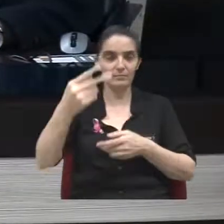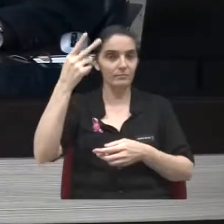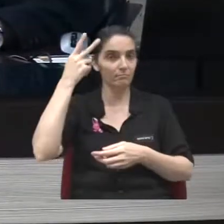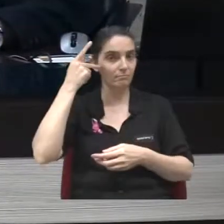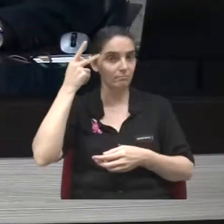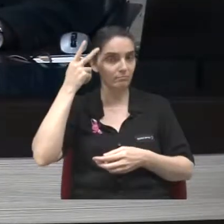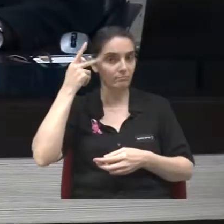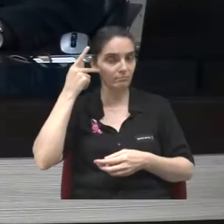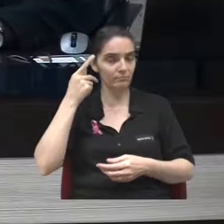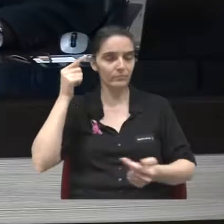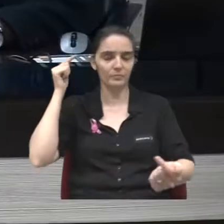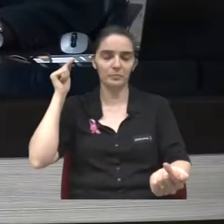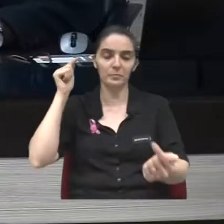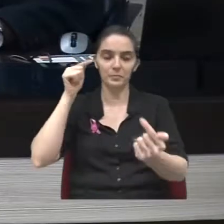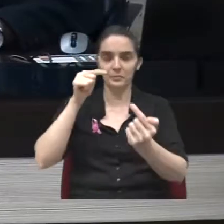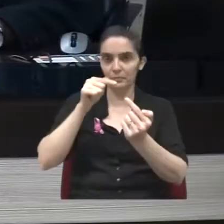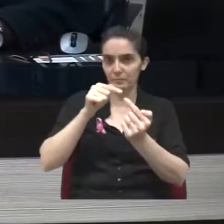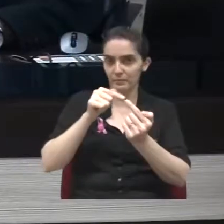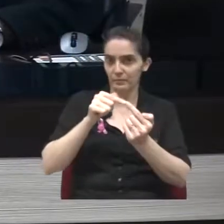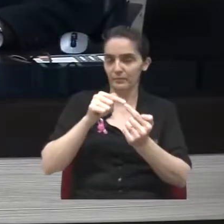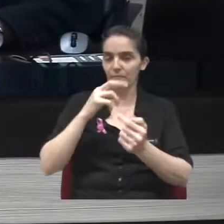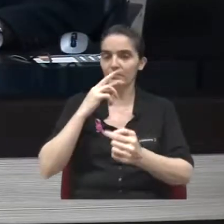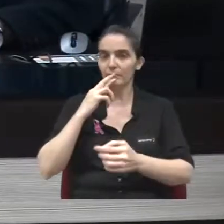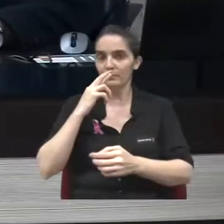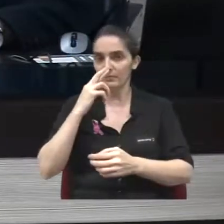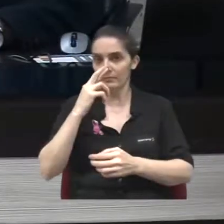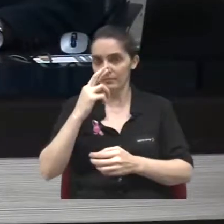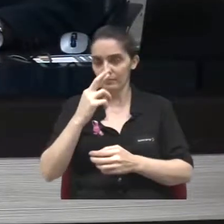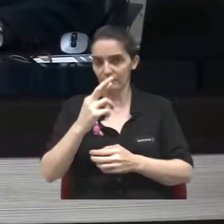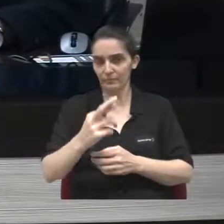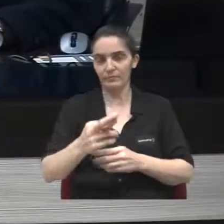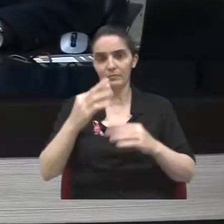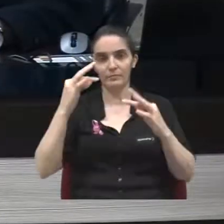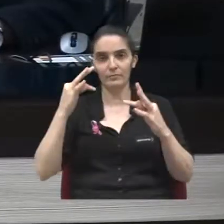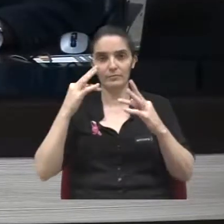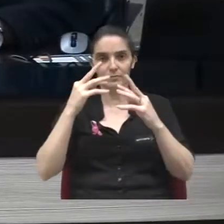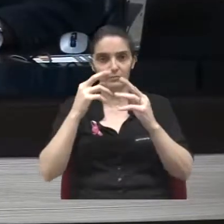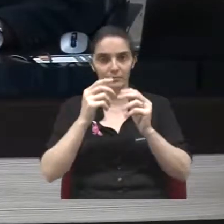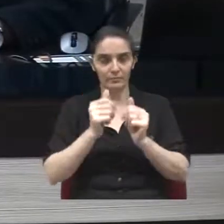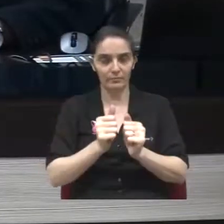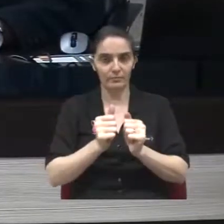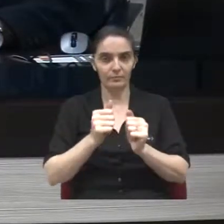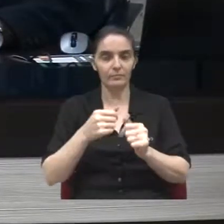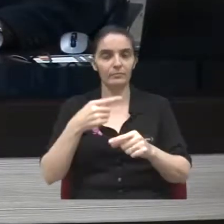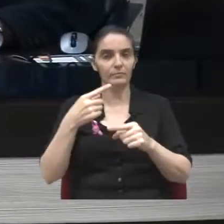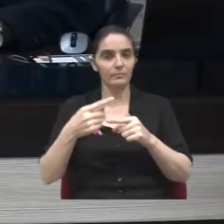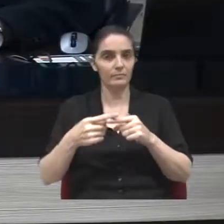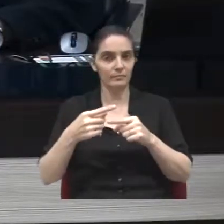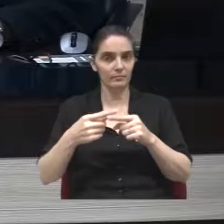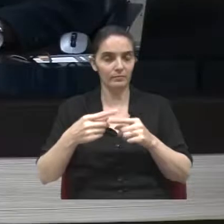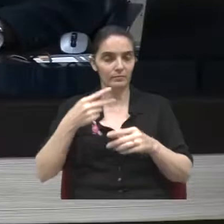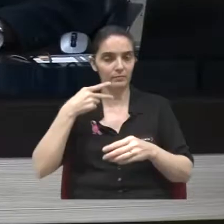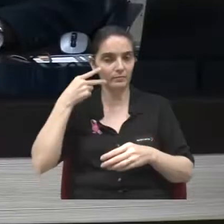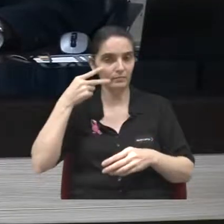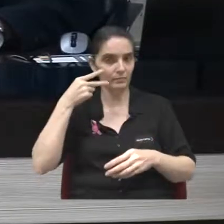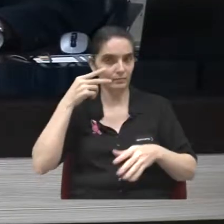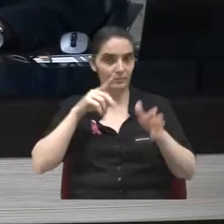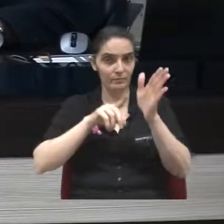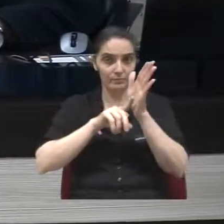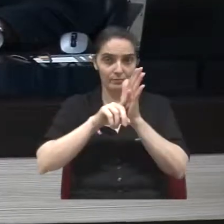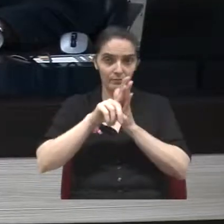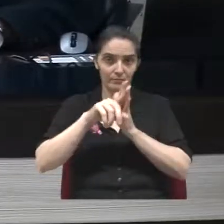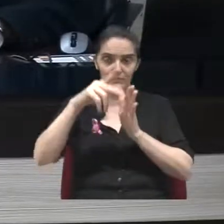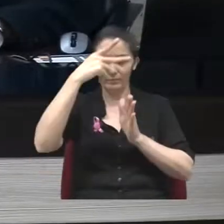responder o ofício abaixo descrito, em virtude do assunto constante do requerimento protocolado